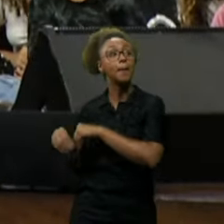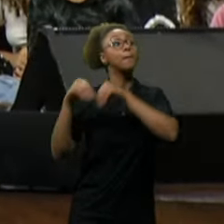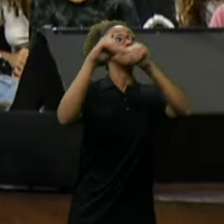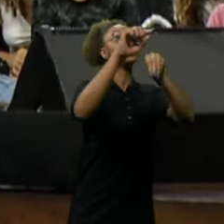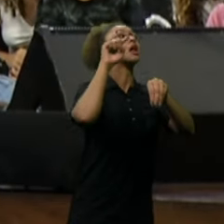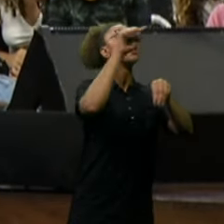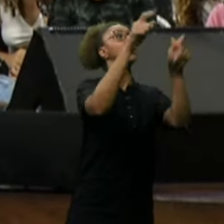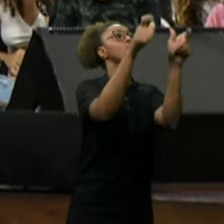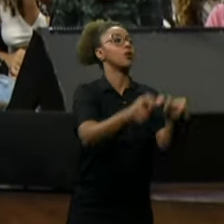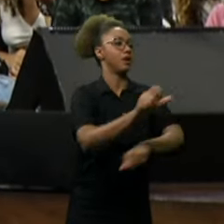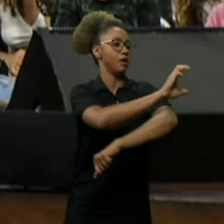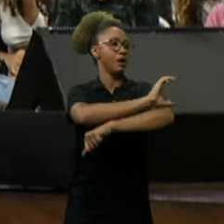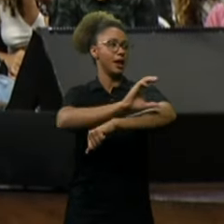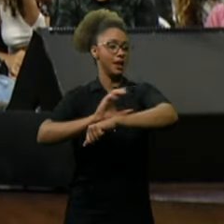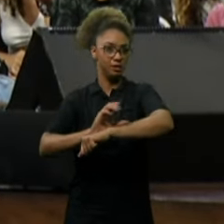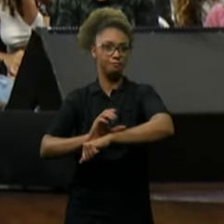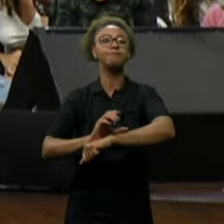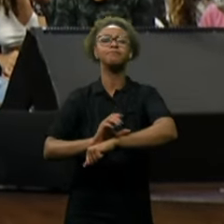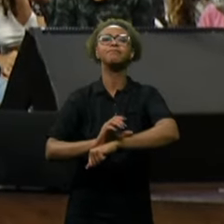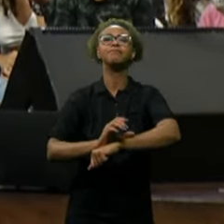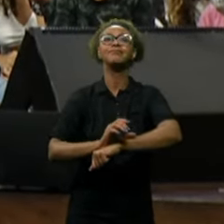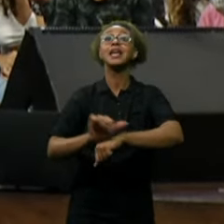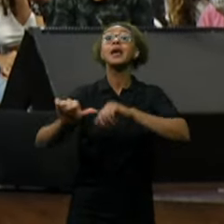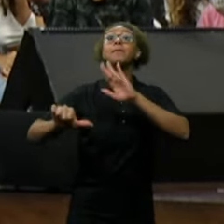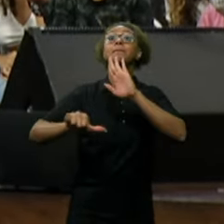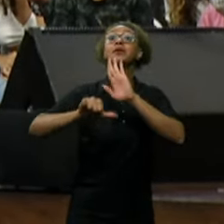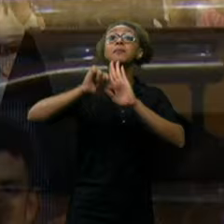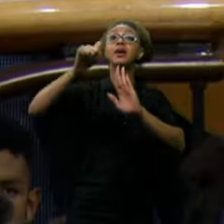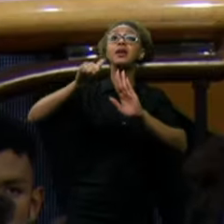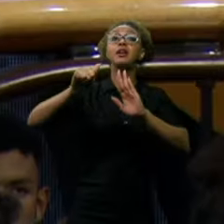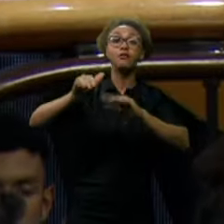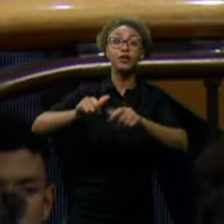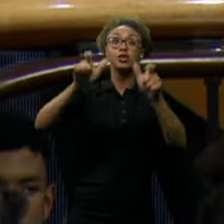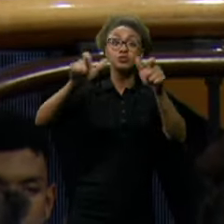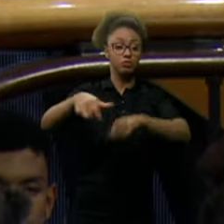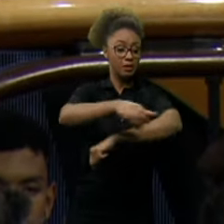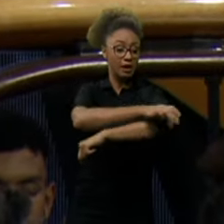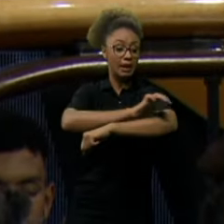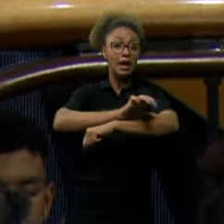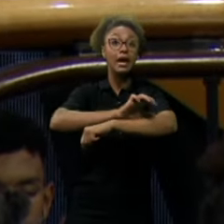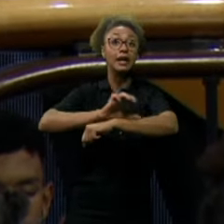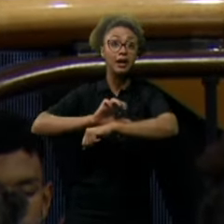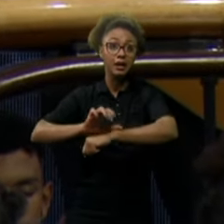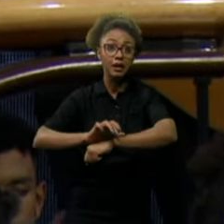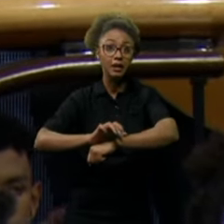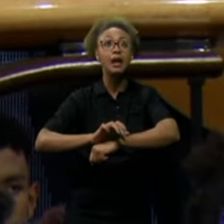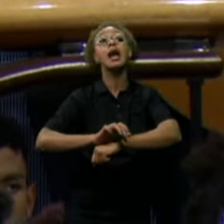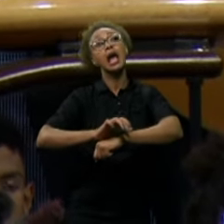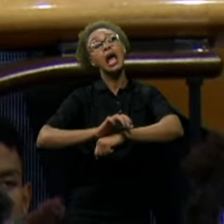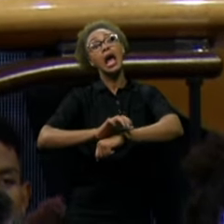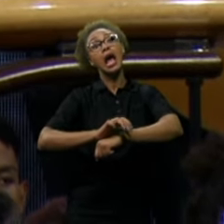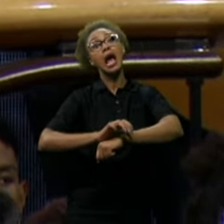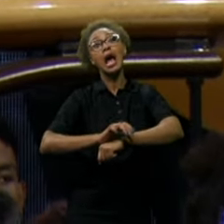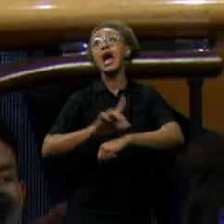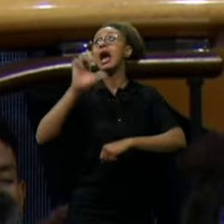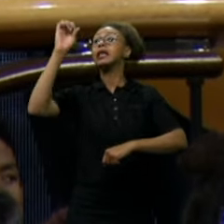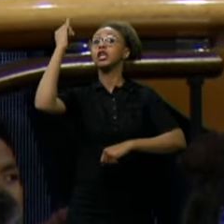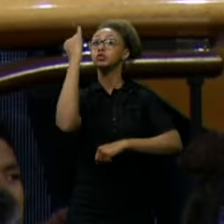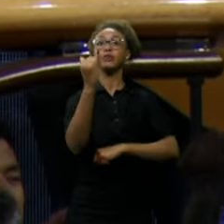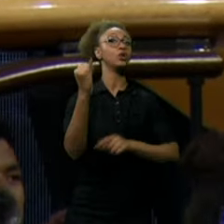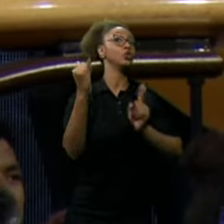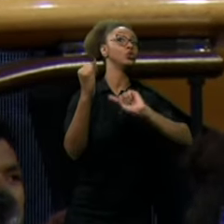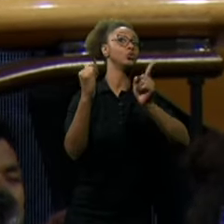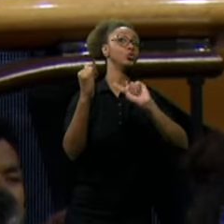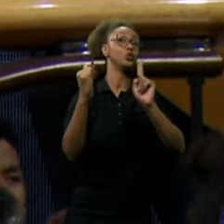Canaã a primeira vez que você vê tá na nossa tendo mencionado como lugar de destino não é por intermédio de Deus